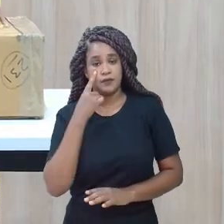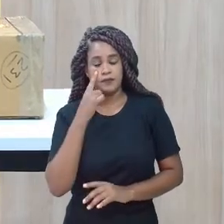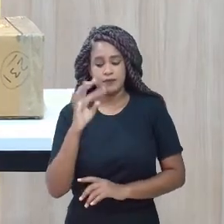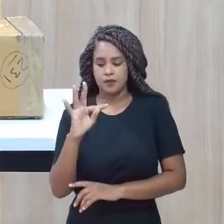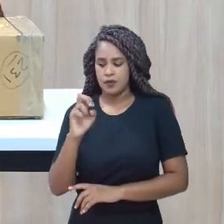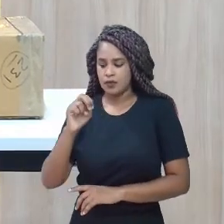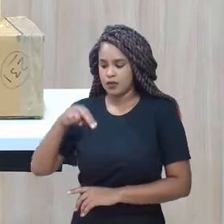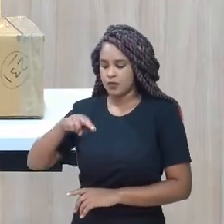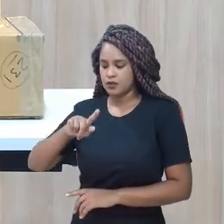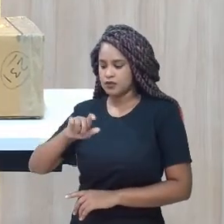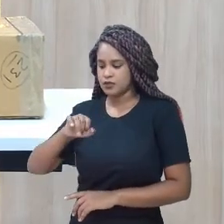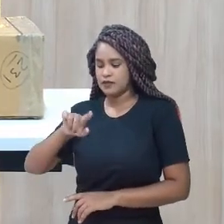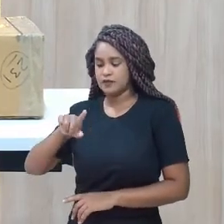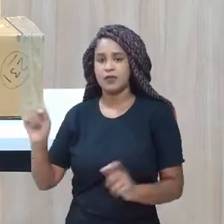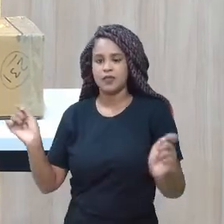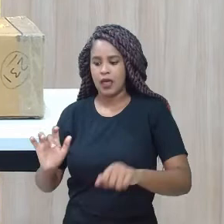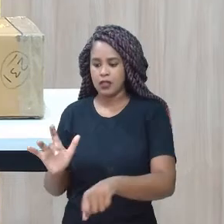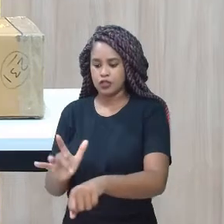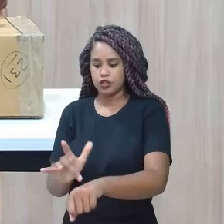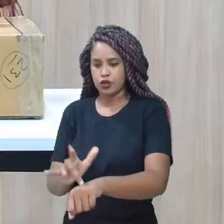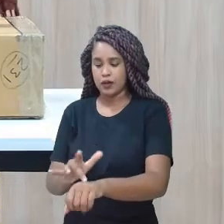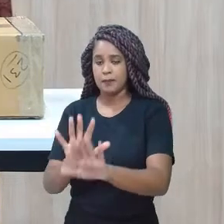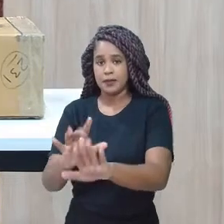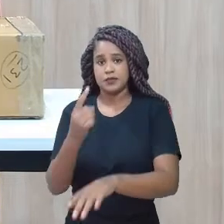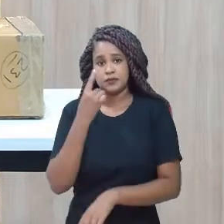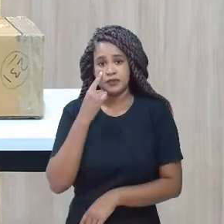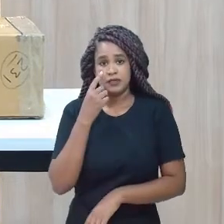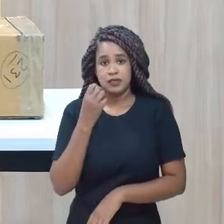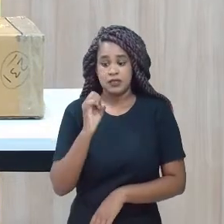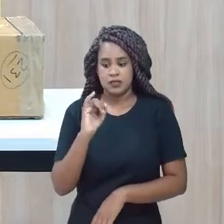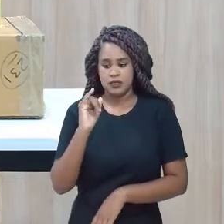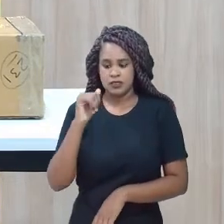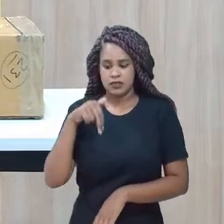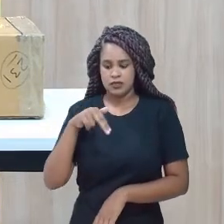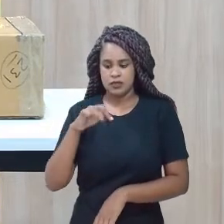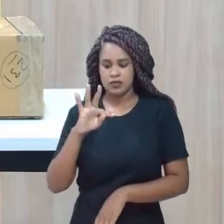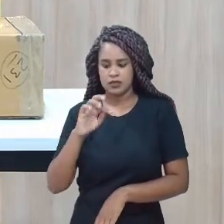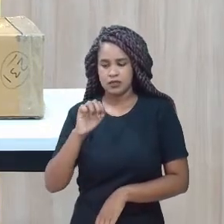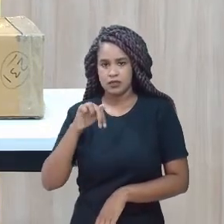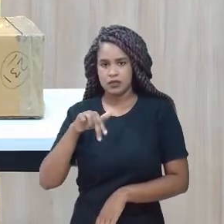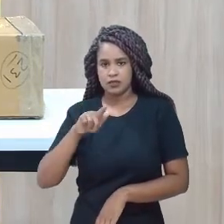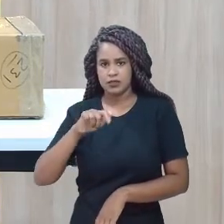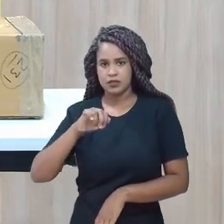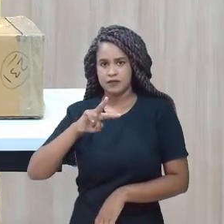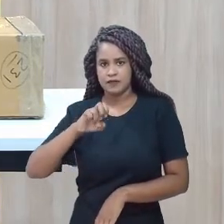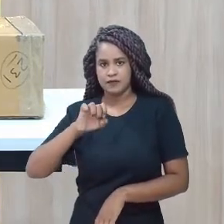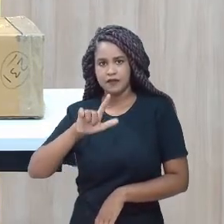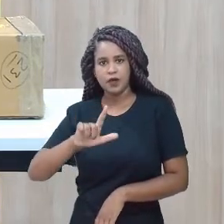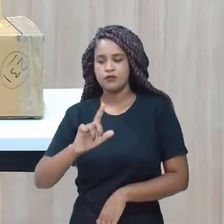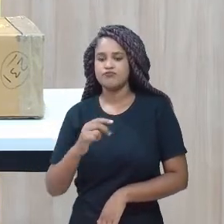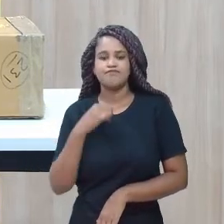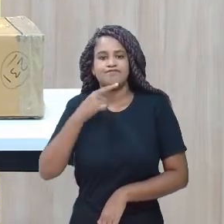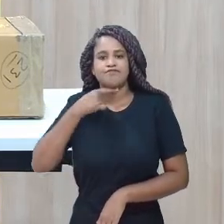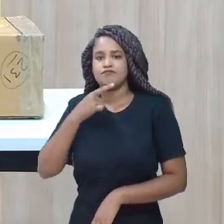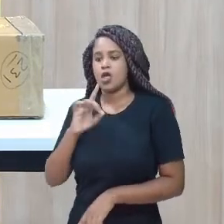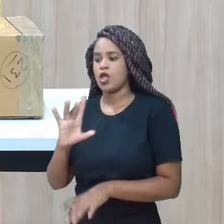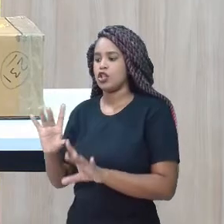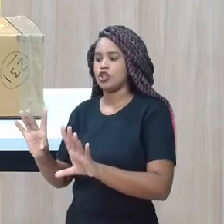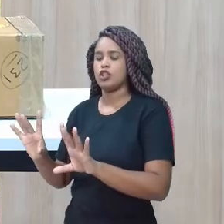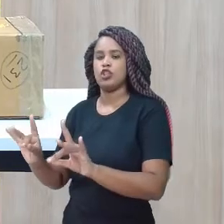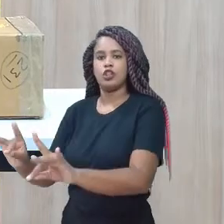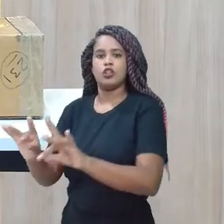Tangível. Intangível são bens, serviços, coisas que não se